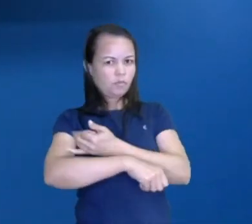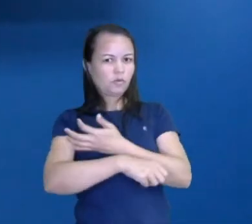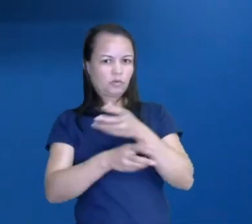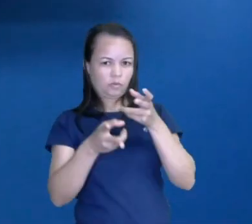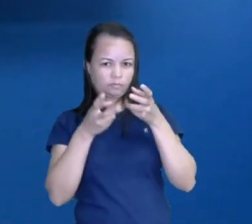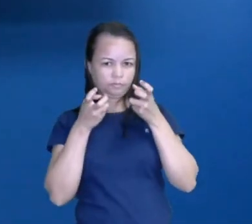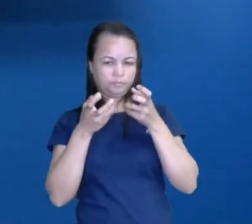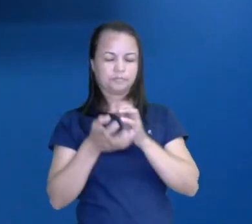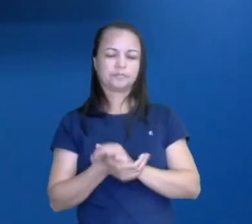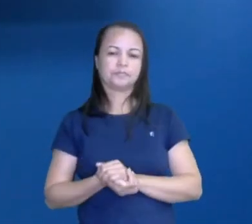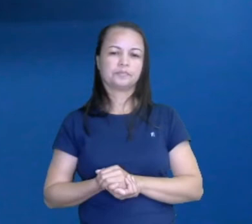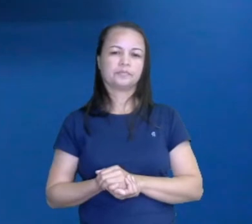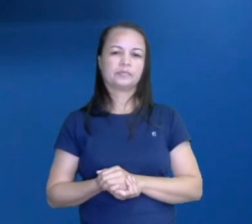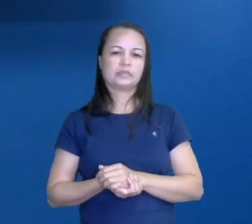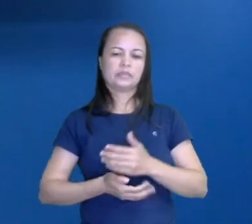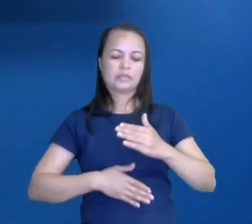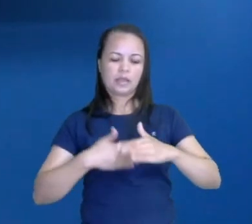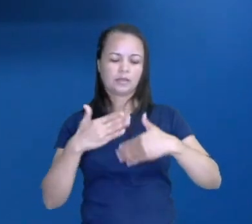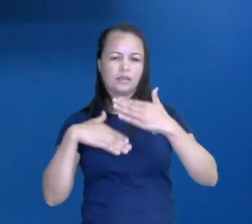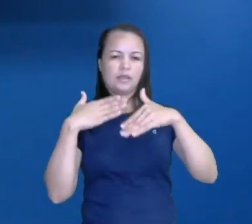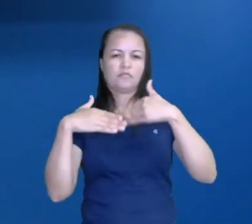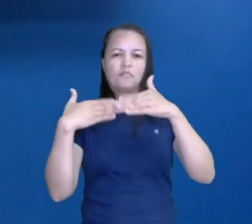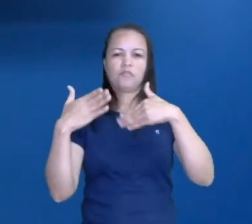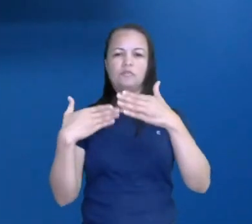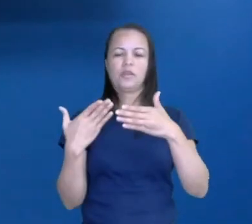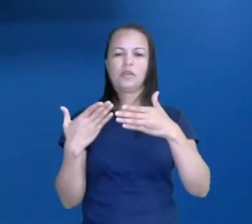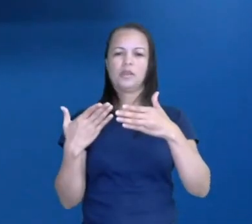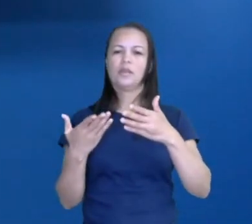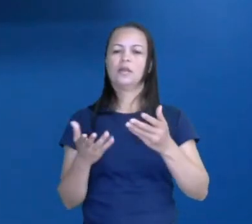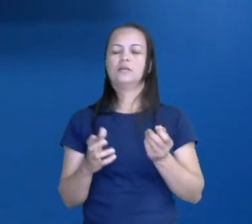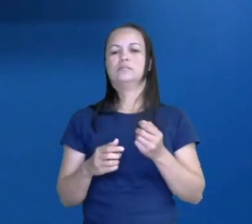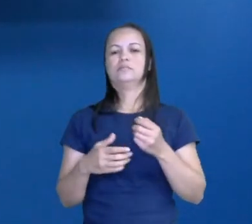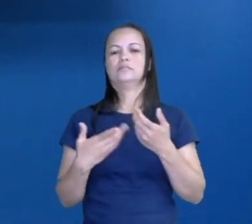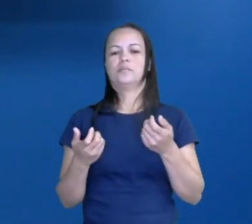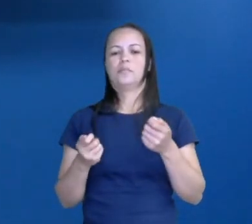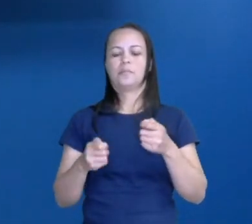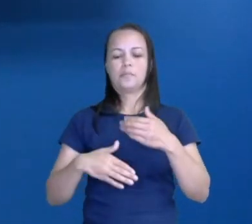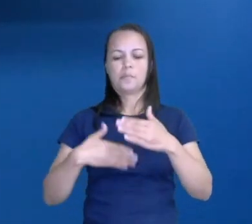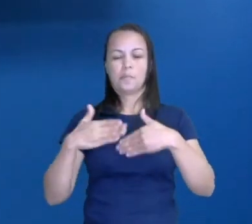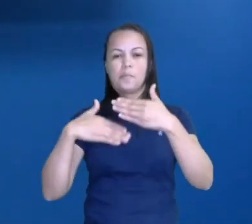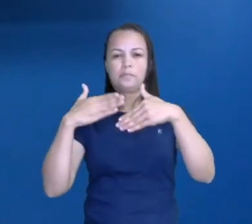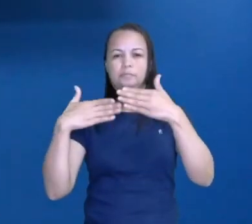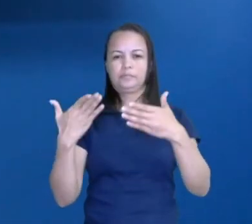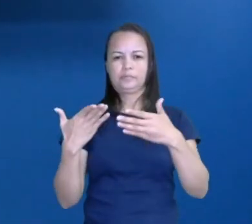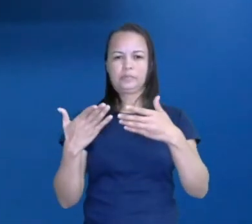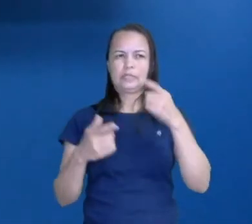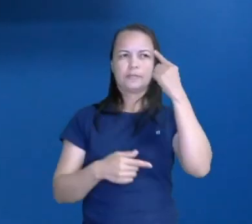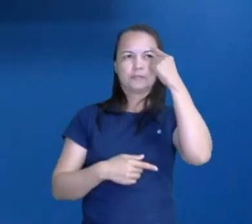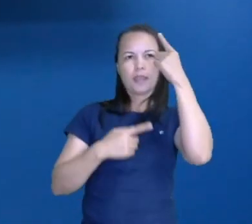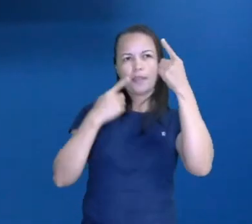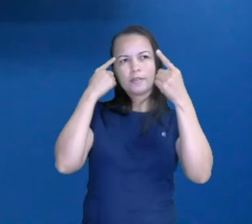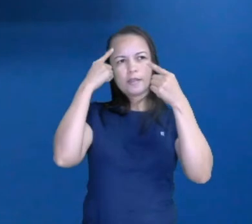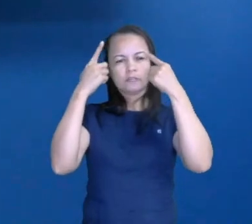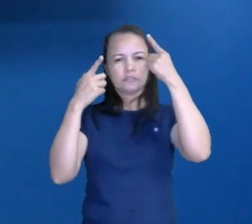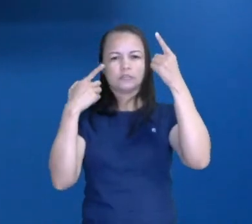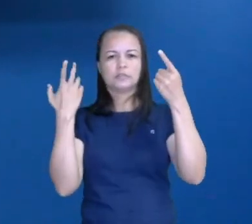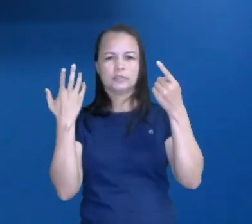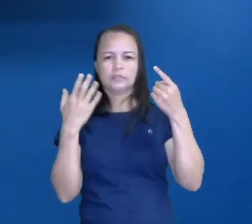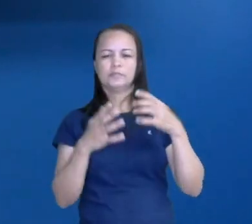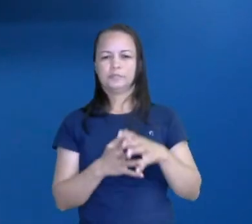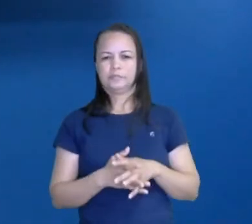emoções. Desenvolver em maior produtividade ideias e